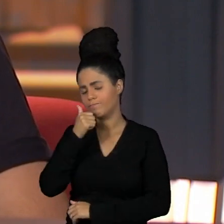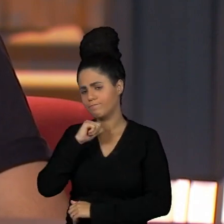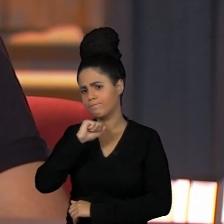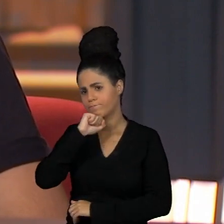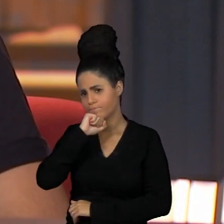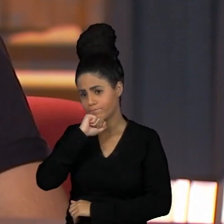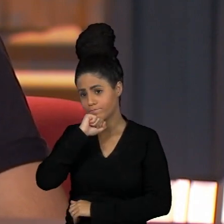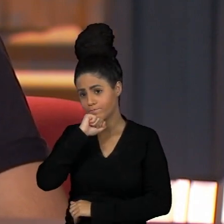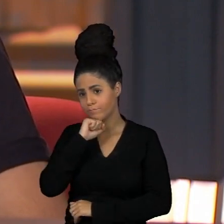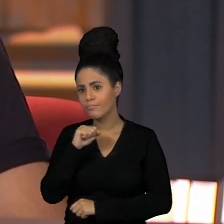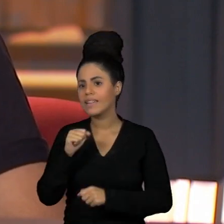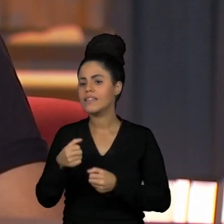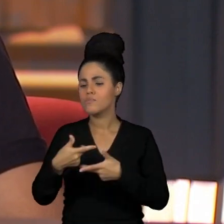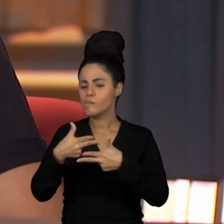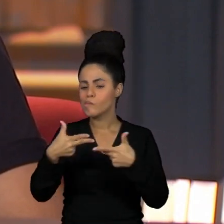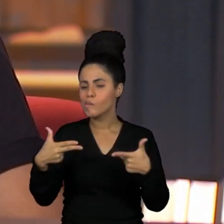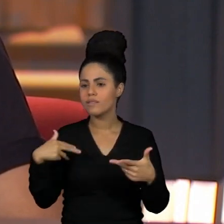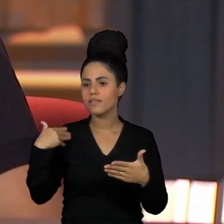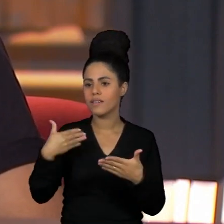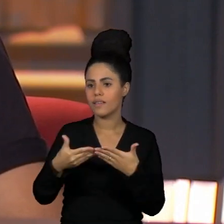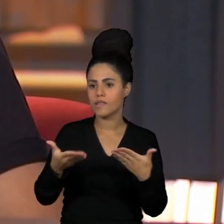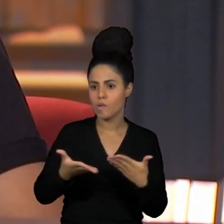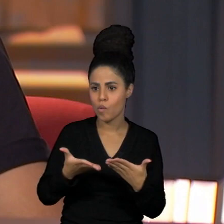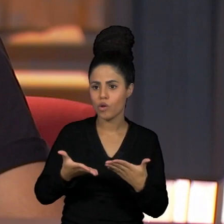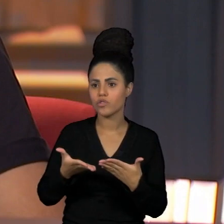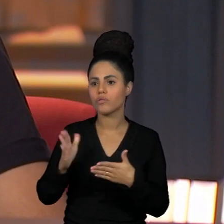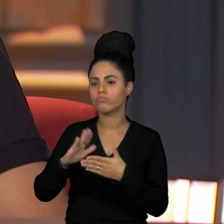e que muita coisa que eu faço até hoje é por ela.